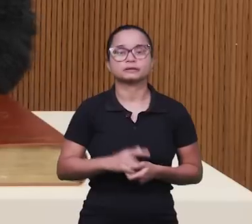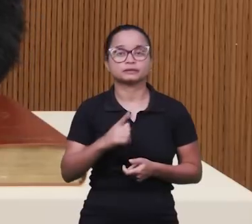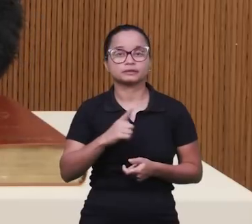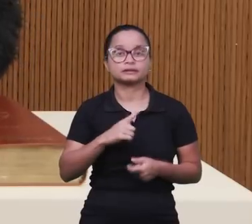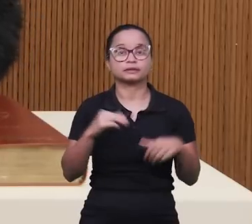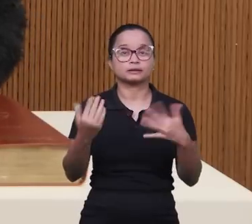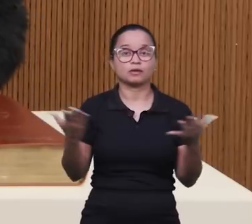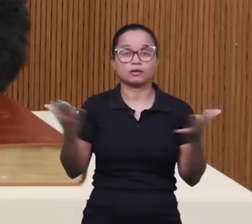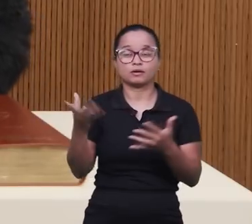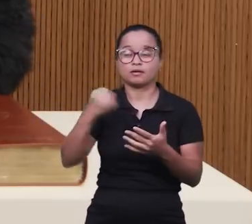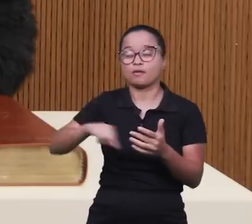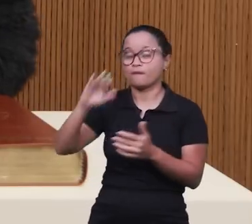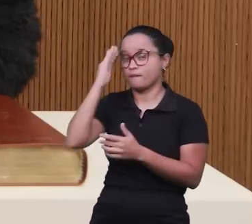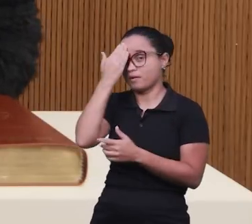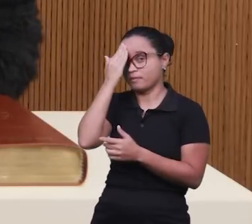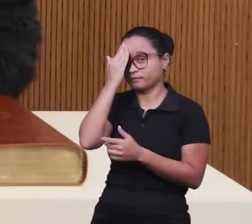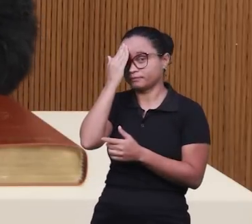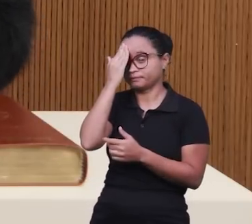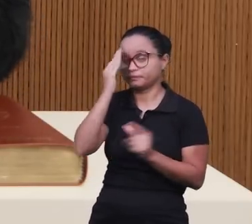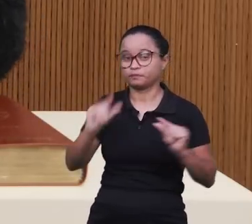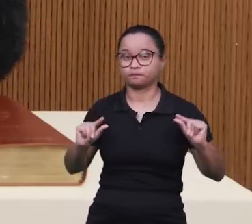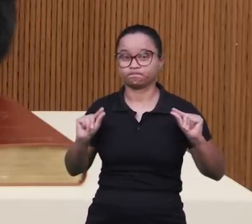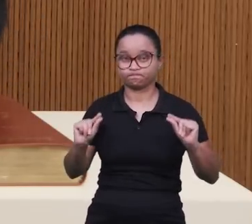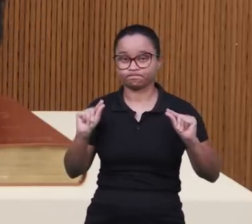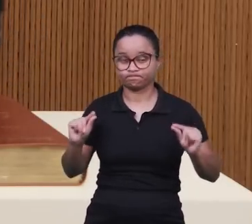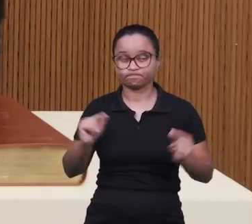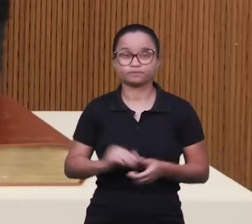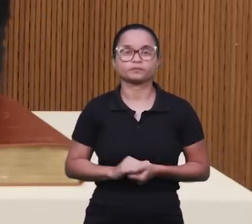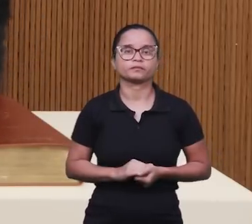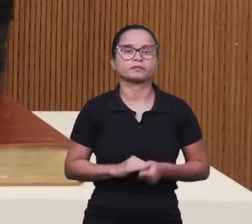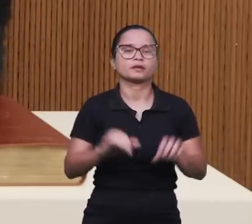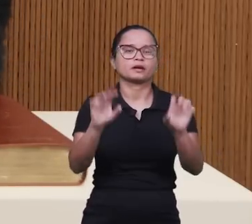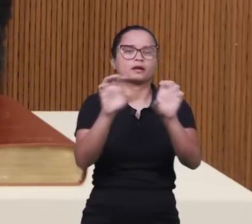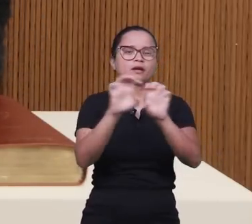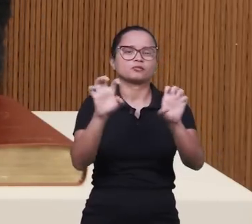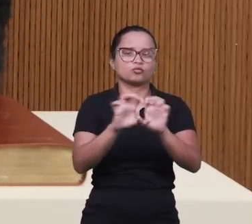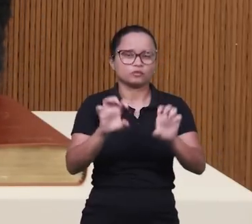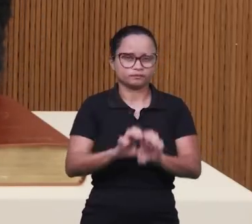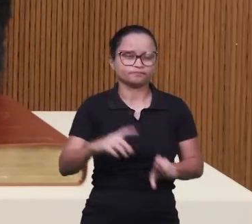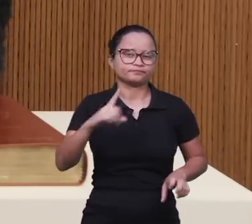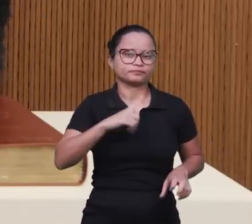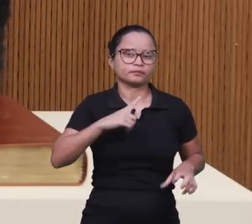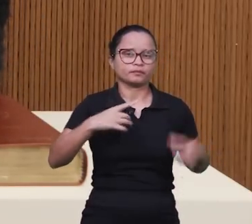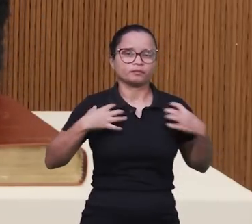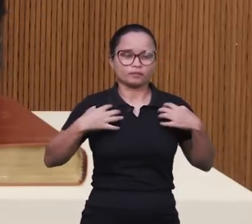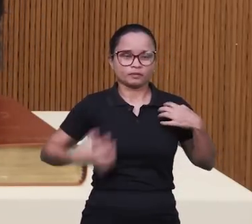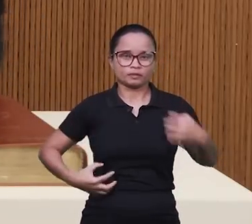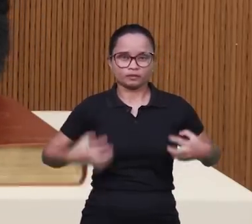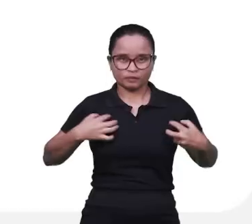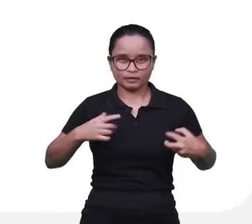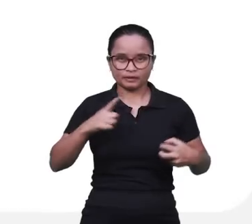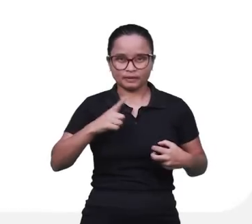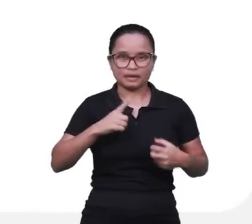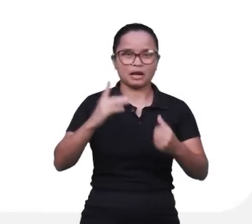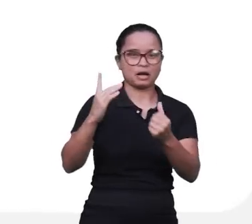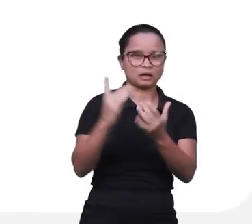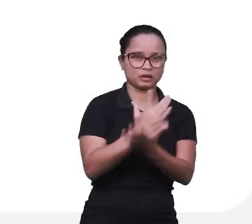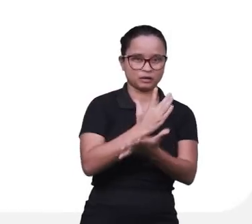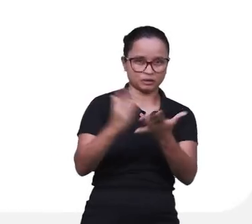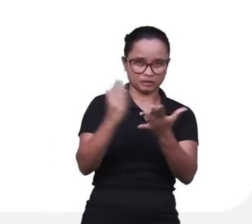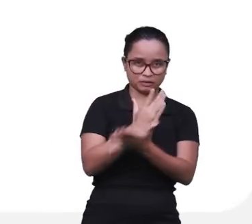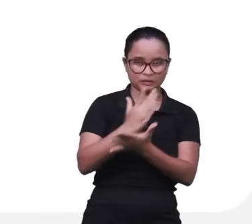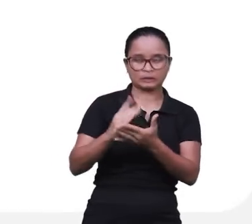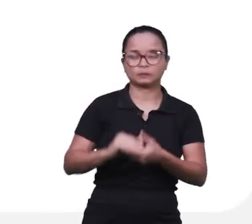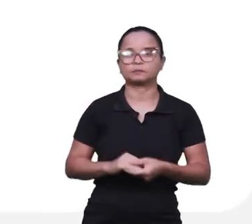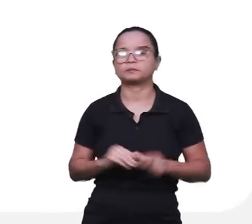Aqui, vamos entender que essa estrutura muscular, ela tem